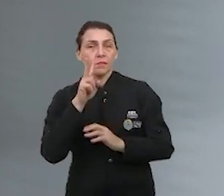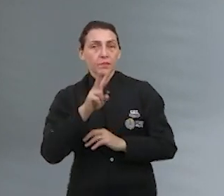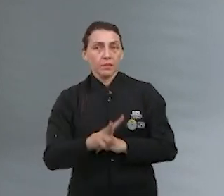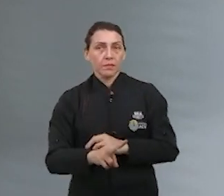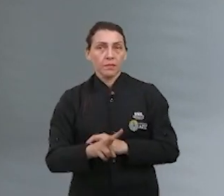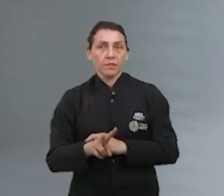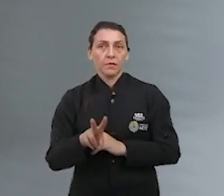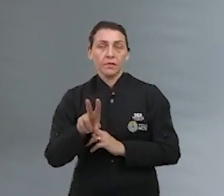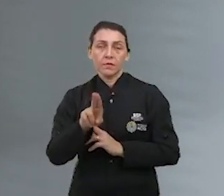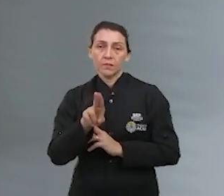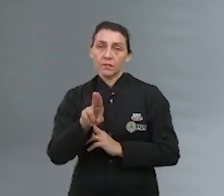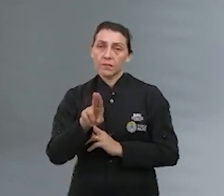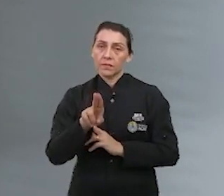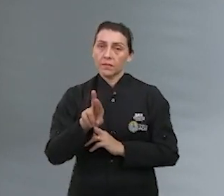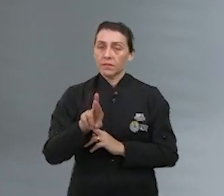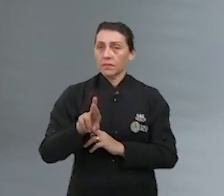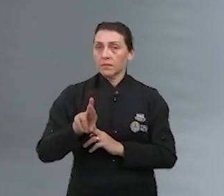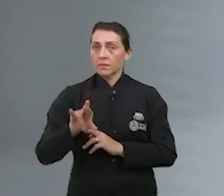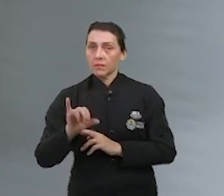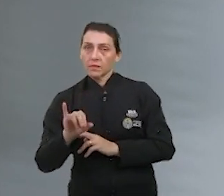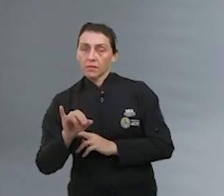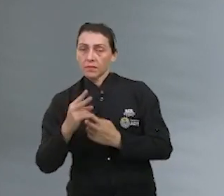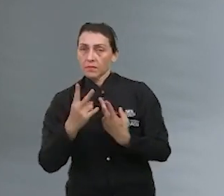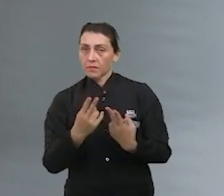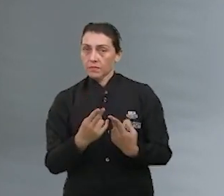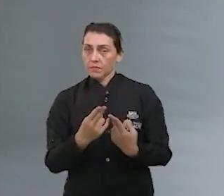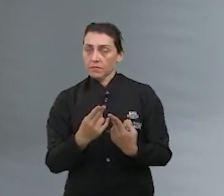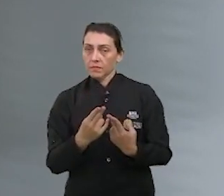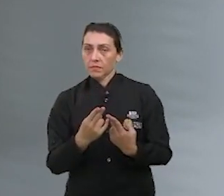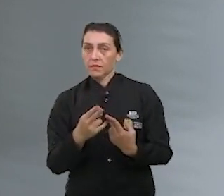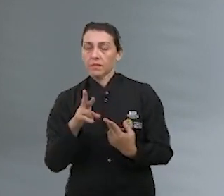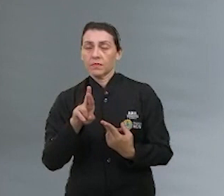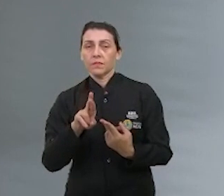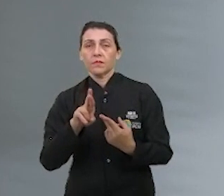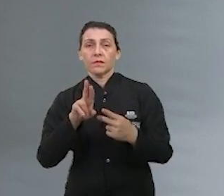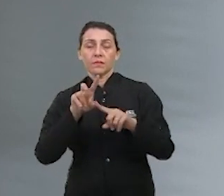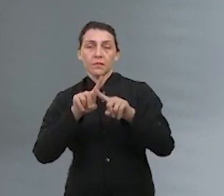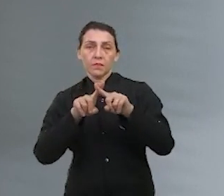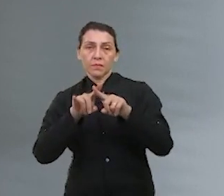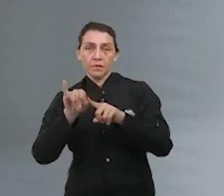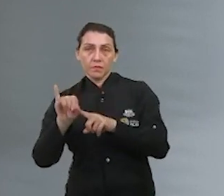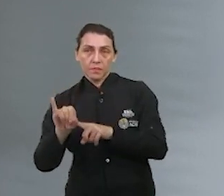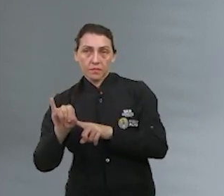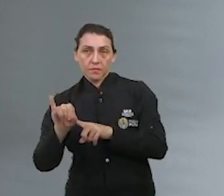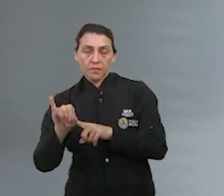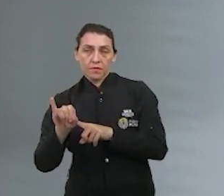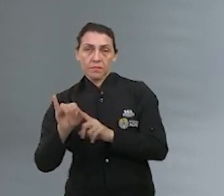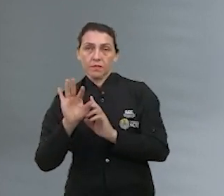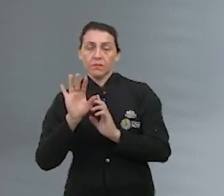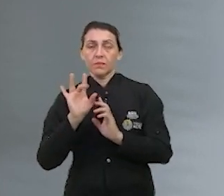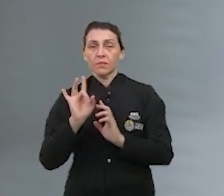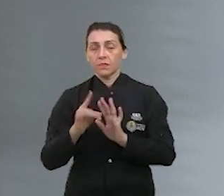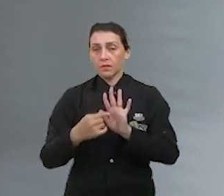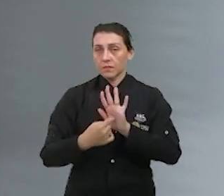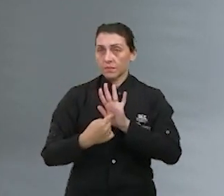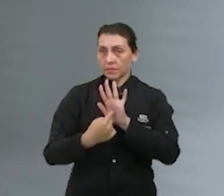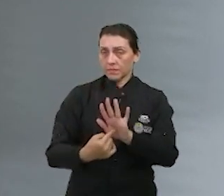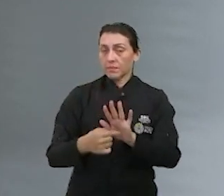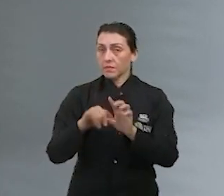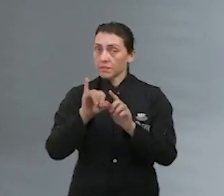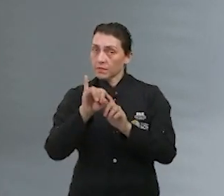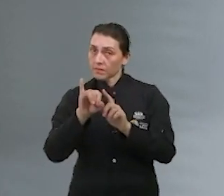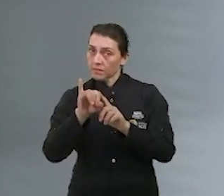como URI. U igual a R vezes I. E aqui, no caso, eu só evidenciei o